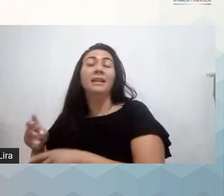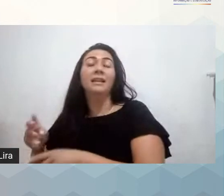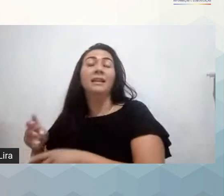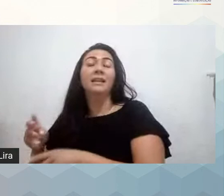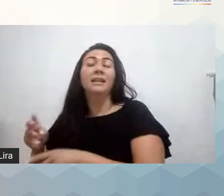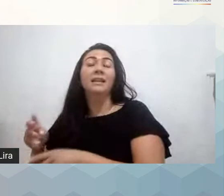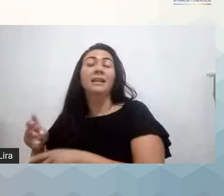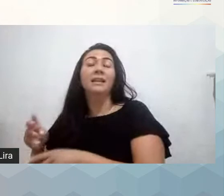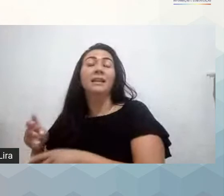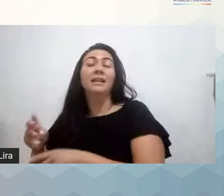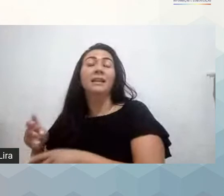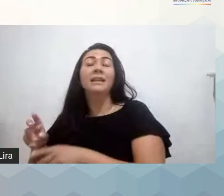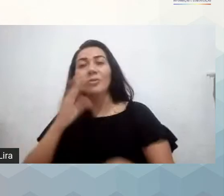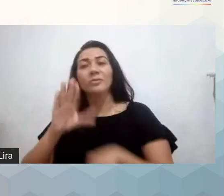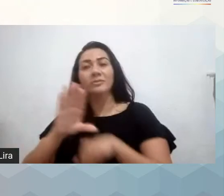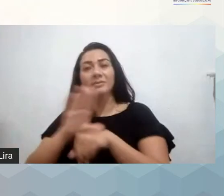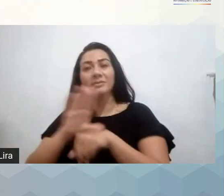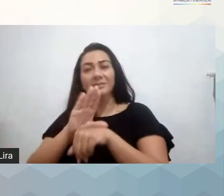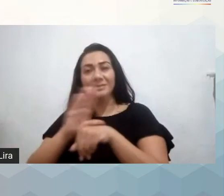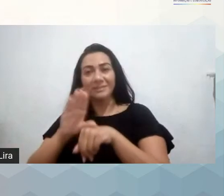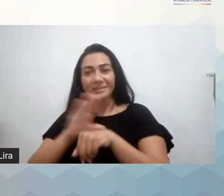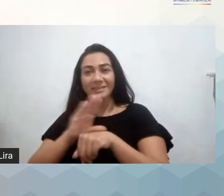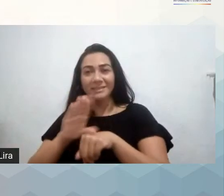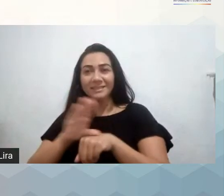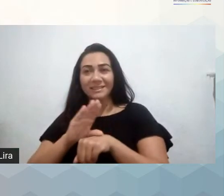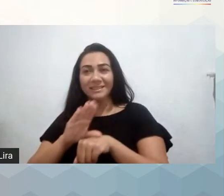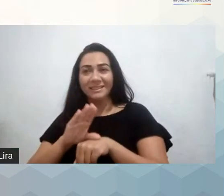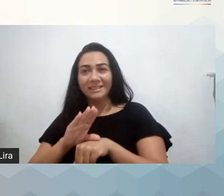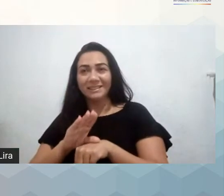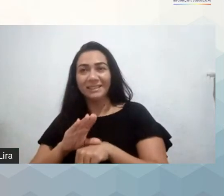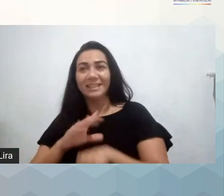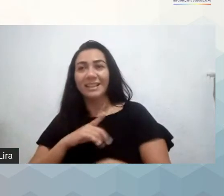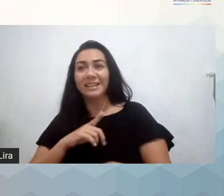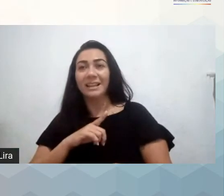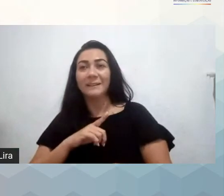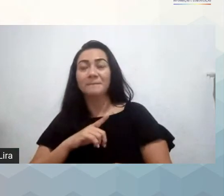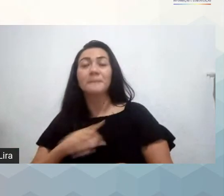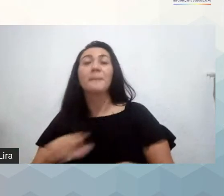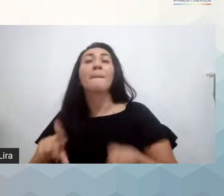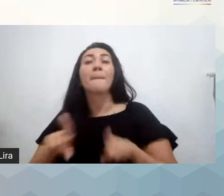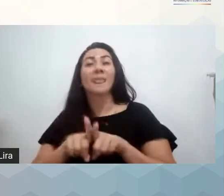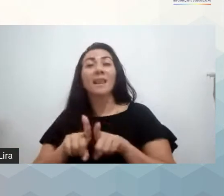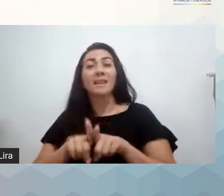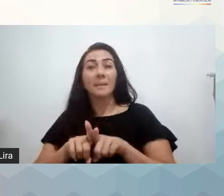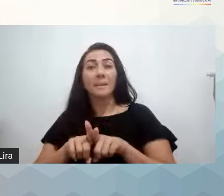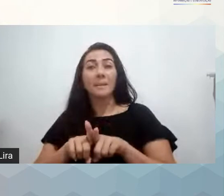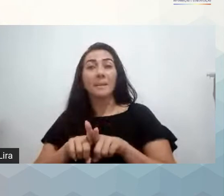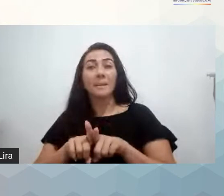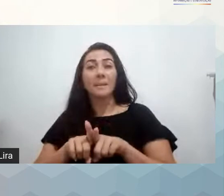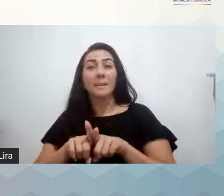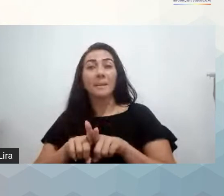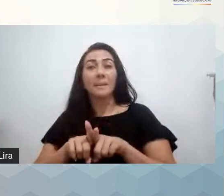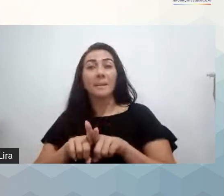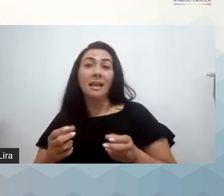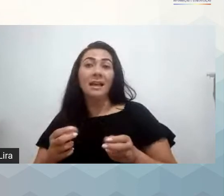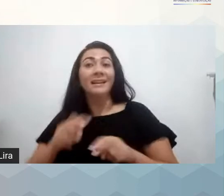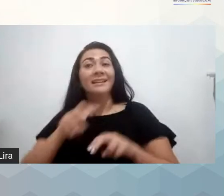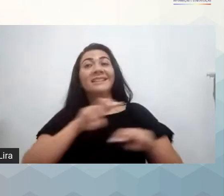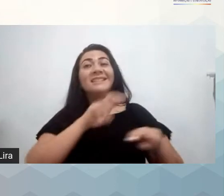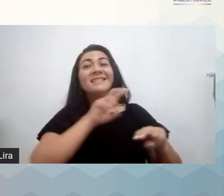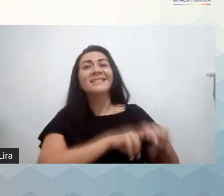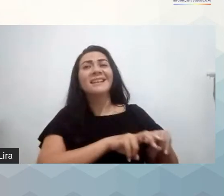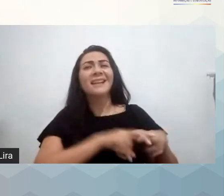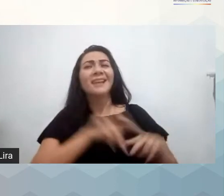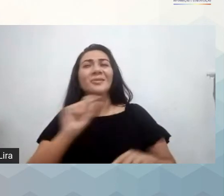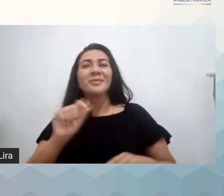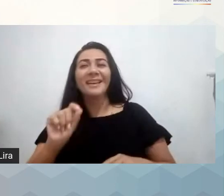tonalidade cinza, onde eu estou sentada. Quem está sentado lá na poltrona é a nossa mascote,